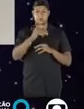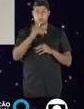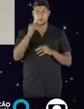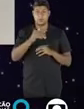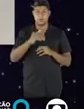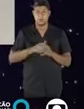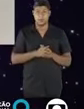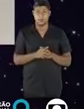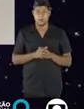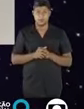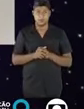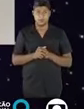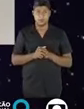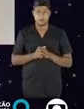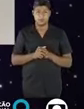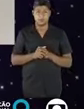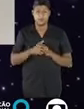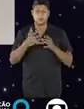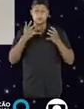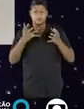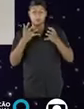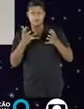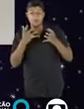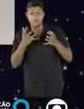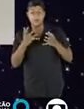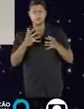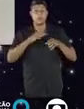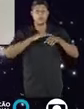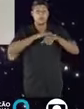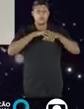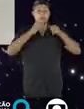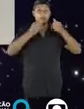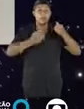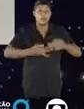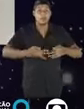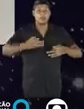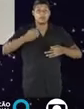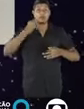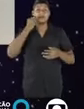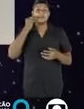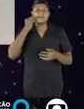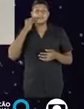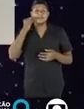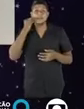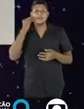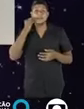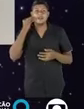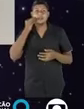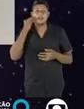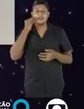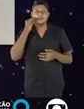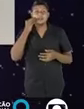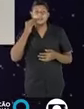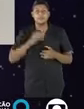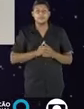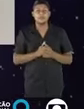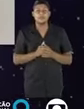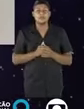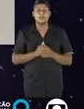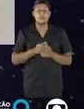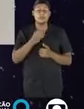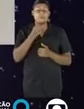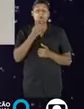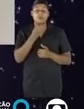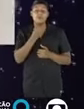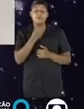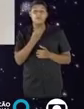Marcos. Marcos, eu queria que você comentasse um pouco em cima do que a Noádia falou, dos